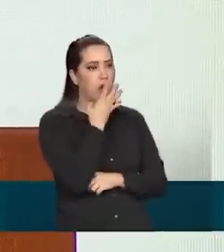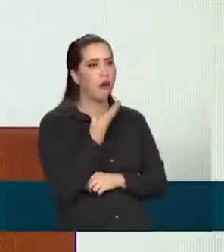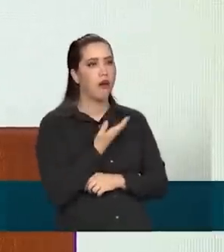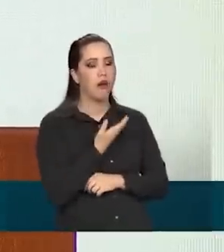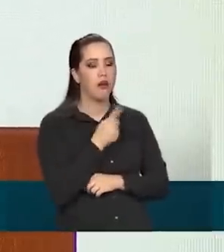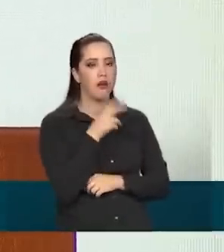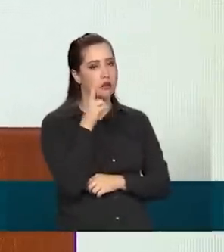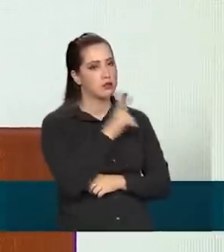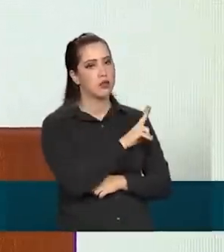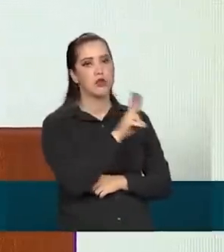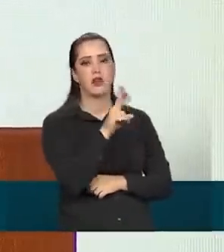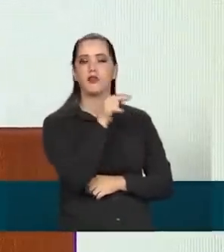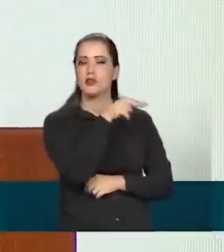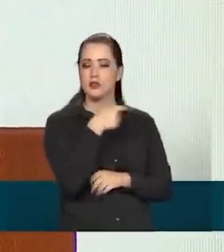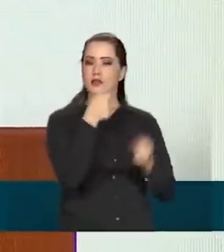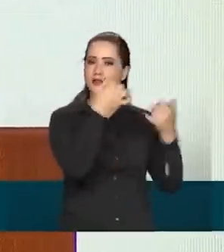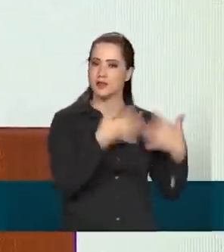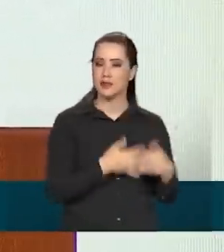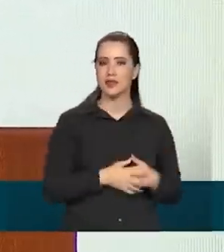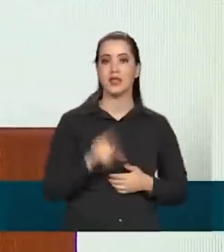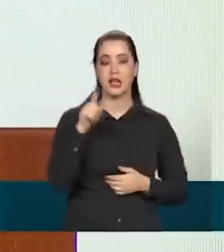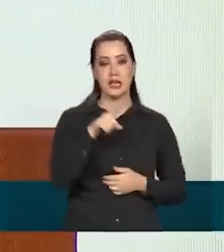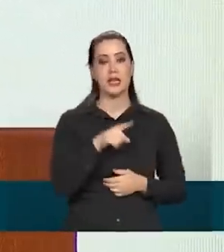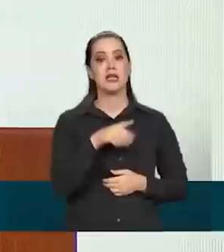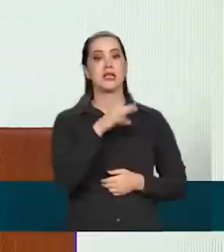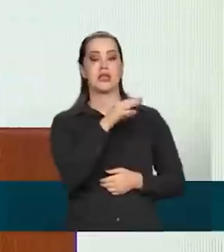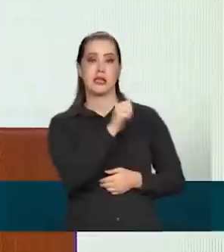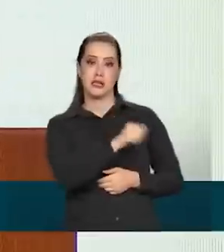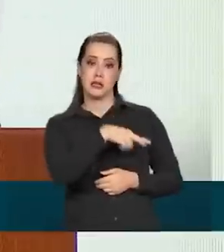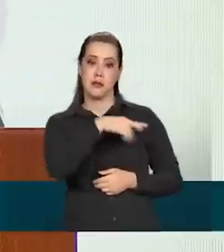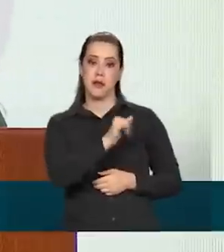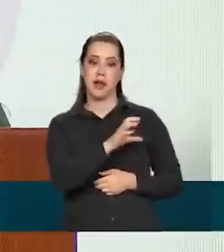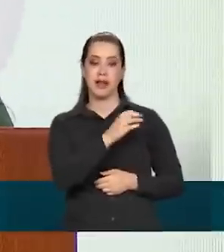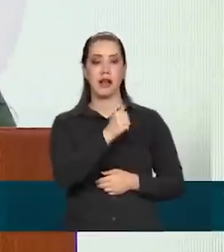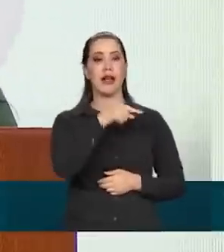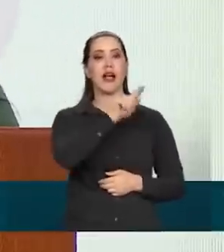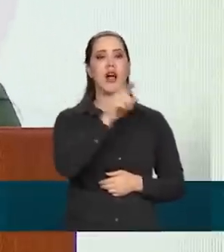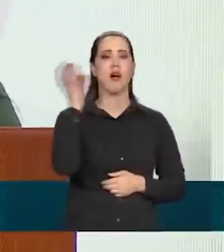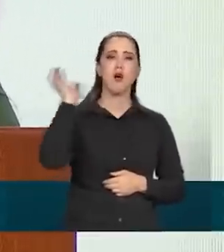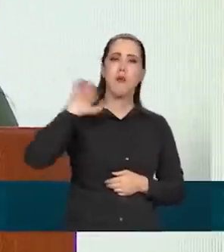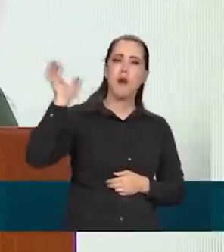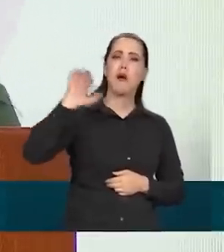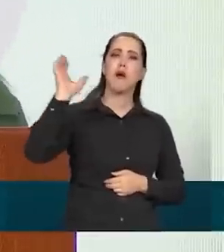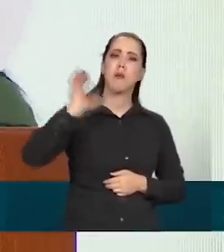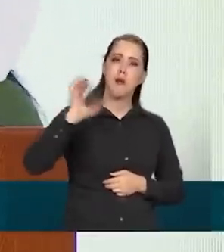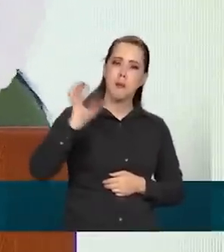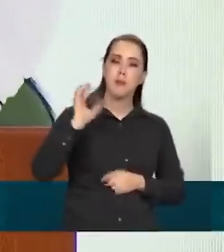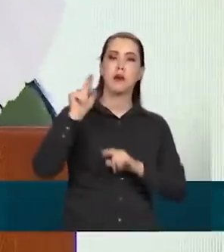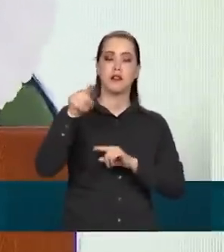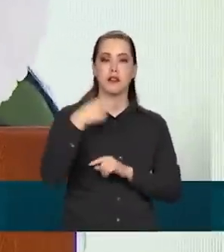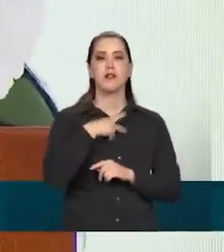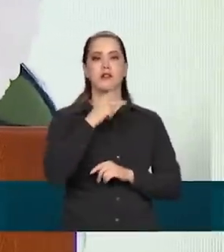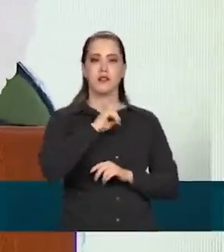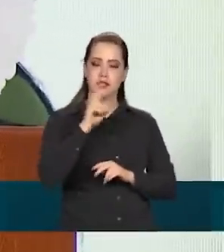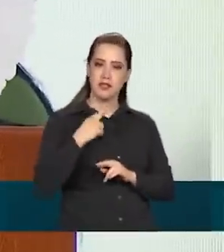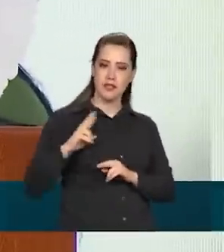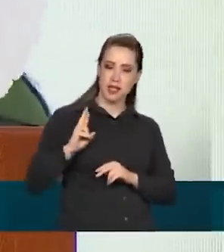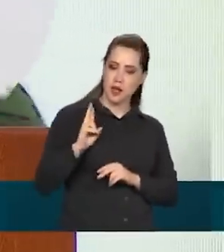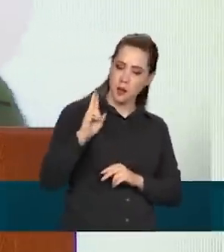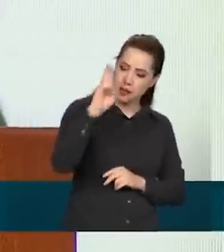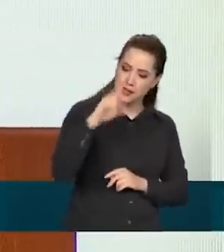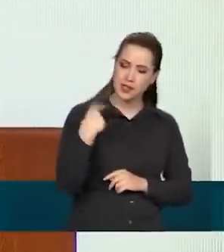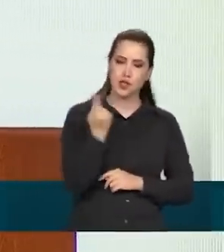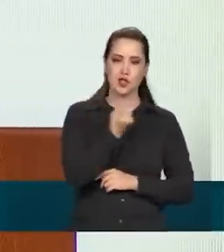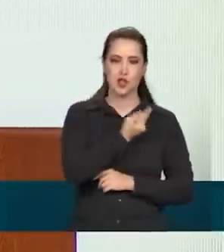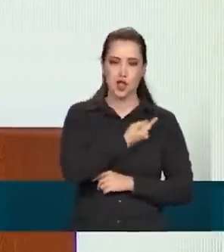escutar. Esse maracá vai ecoar e você será a porta-voz do nosso povo.